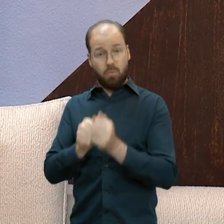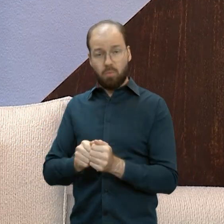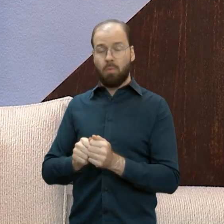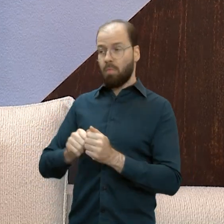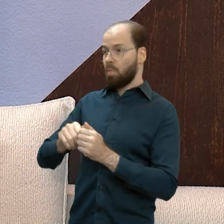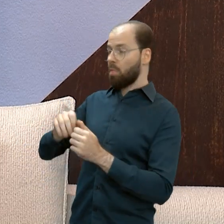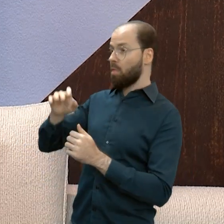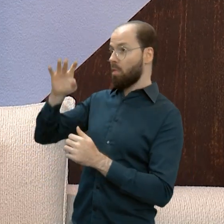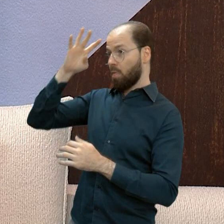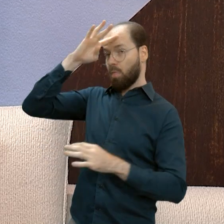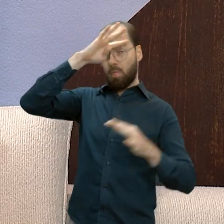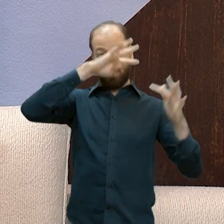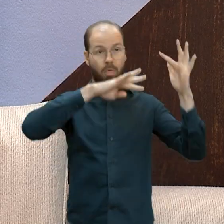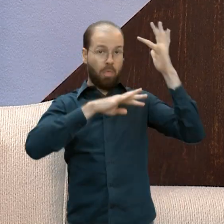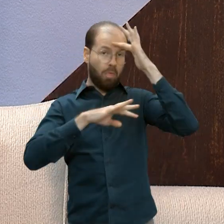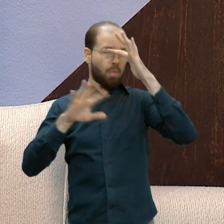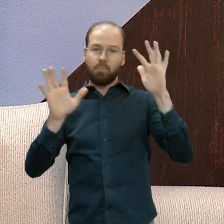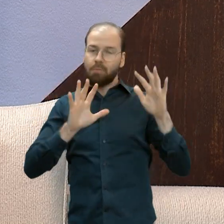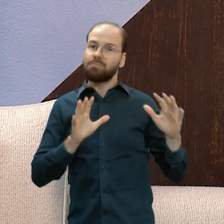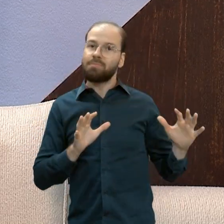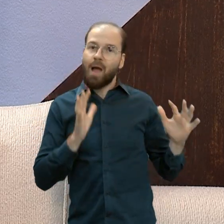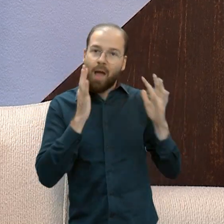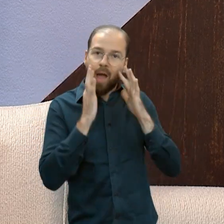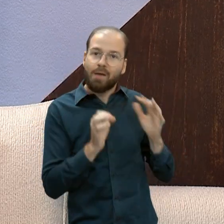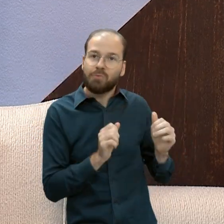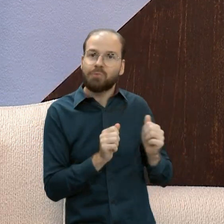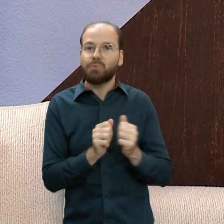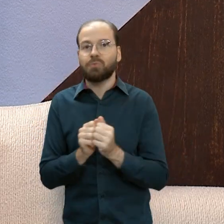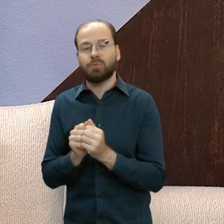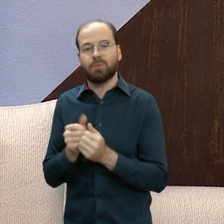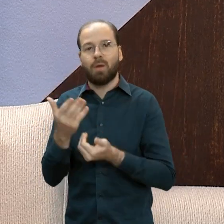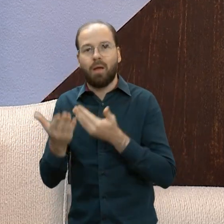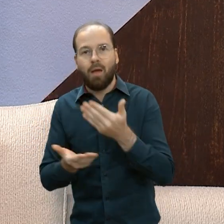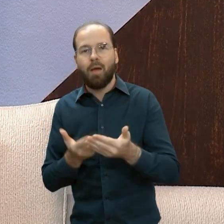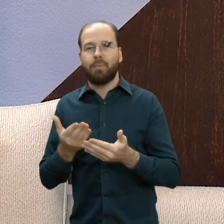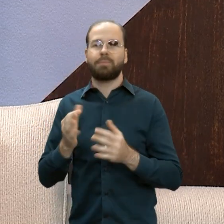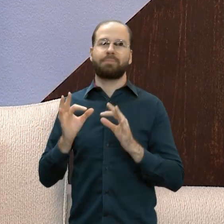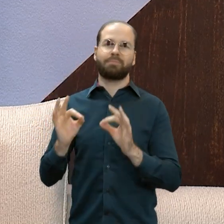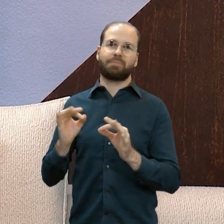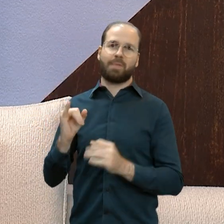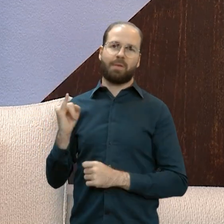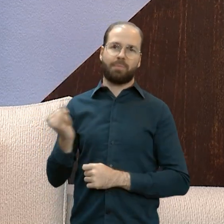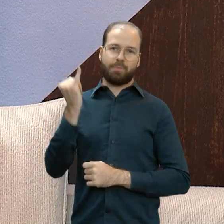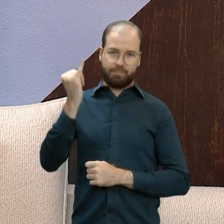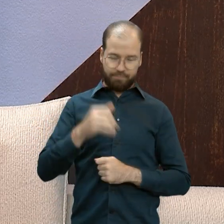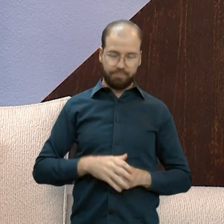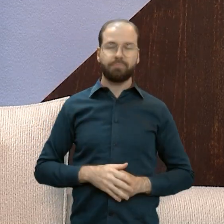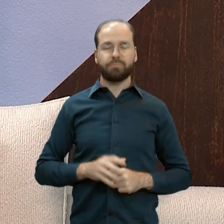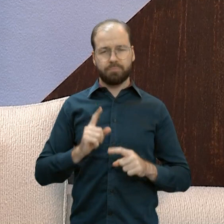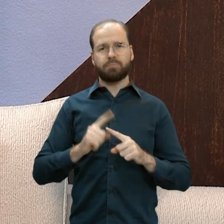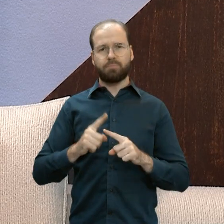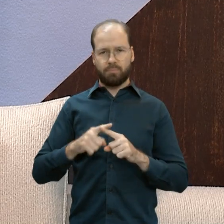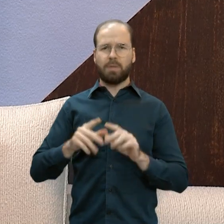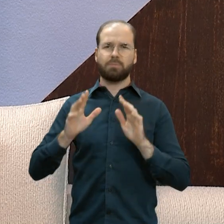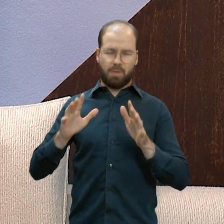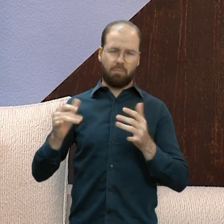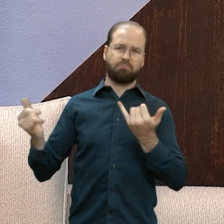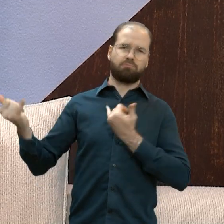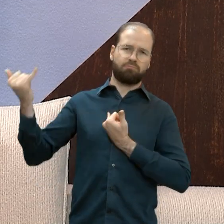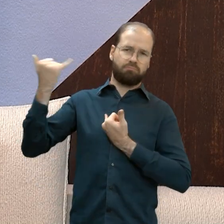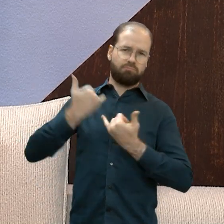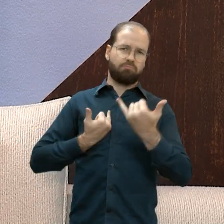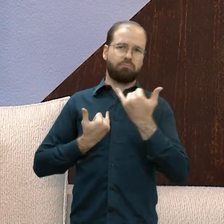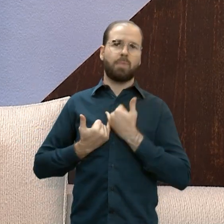aqui, inteiros na situação. Isso é muito importante, porque muitas vezes a gente ouve muitos pais falando sobre